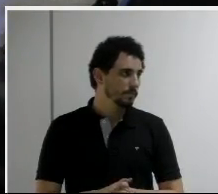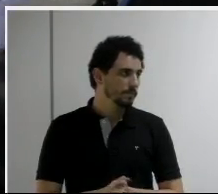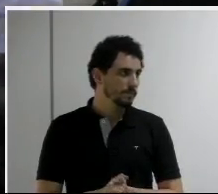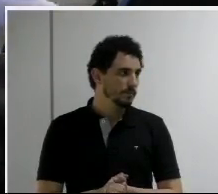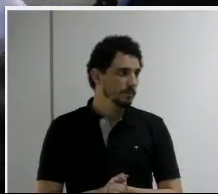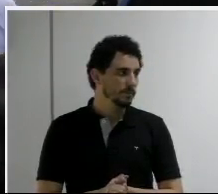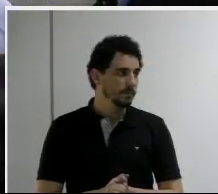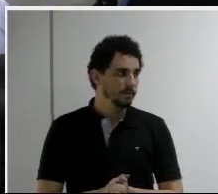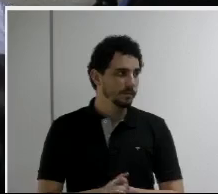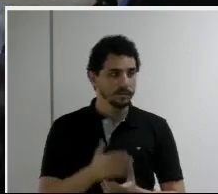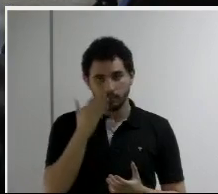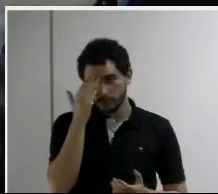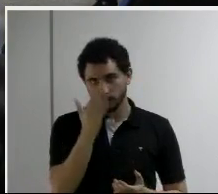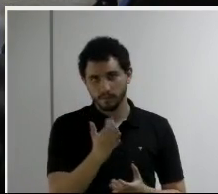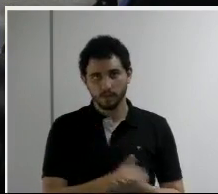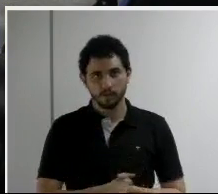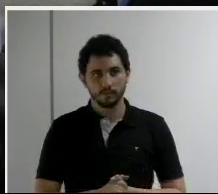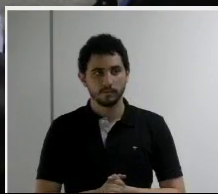Obrigado.